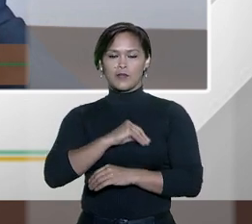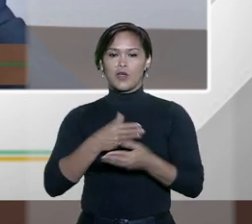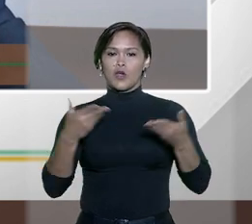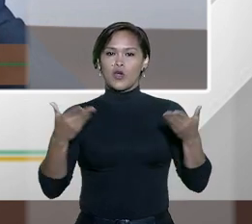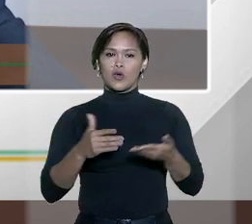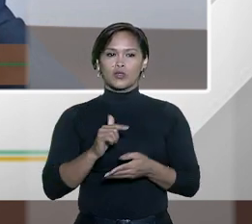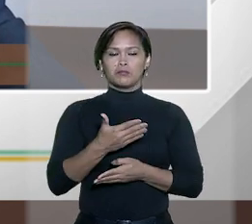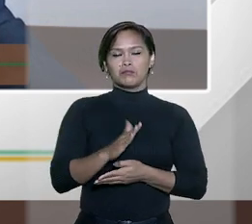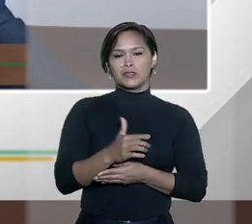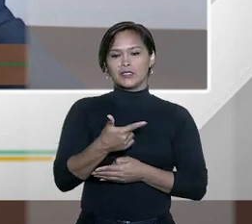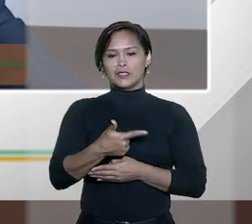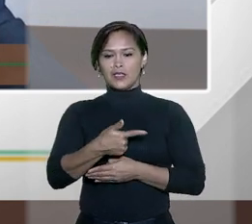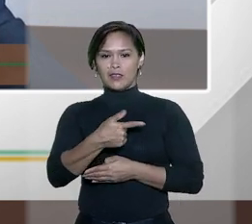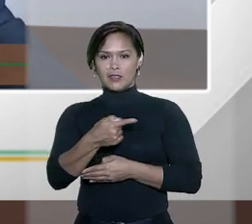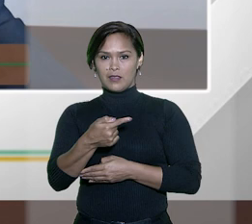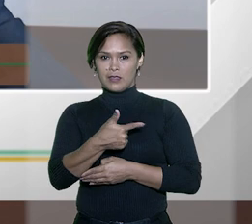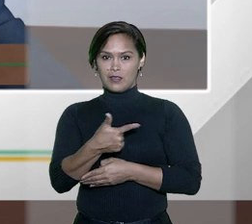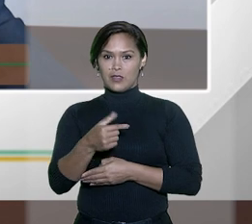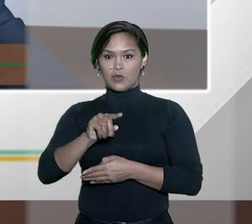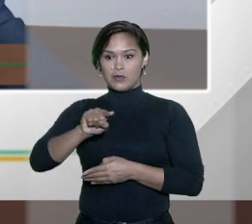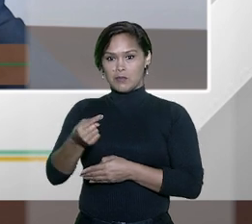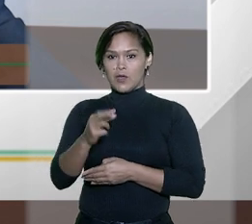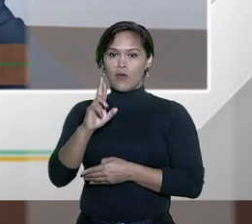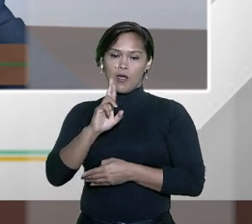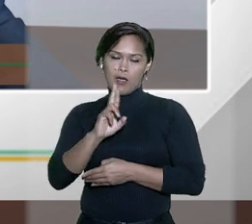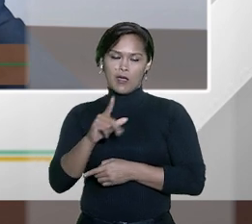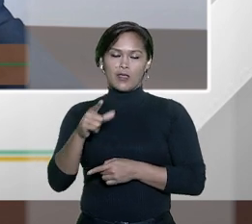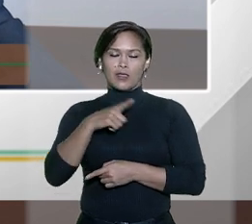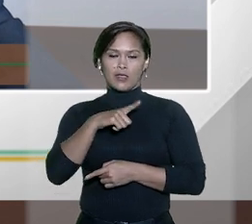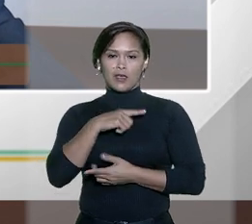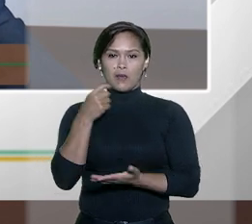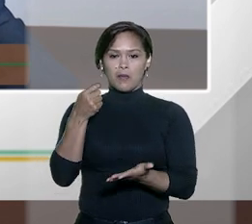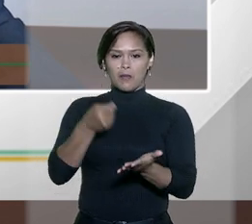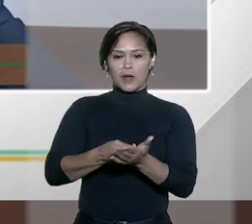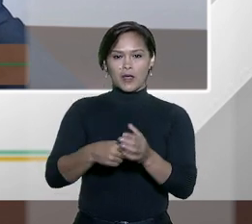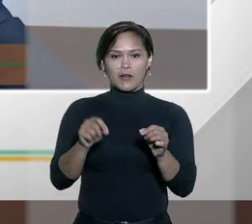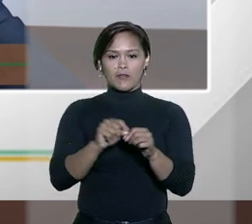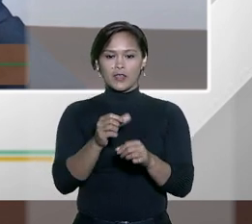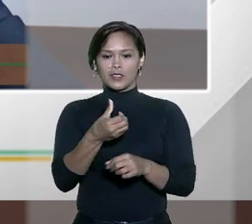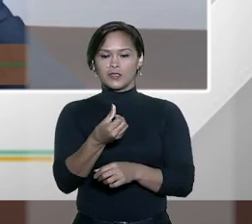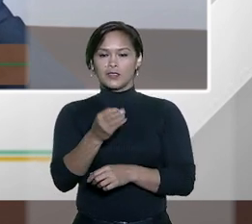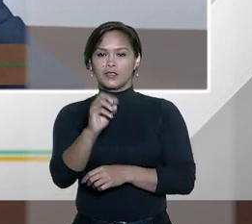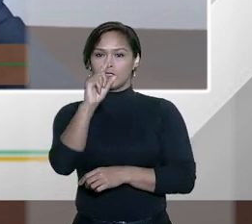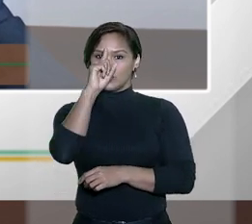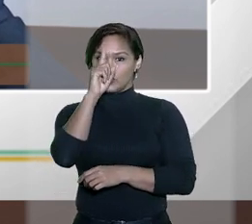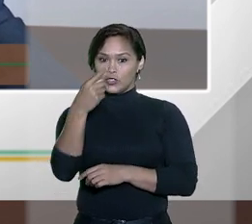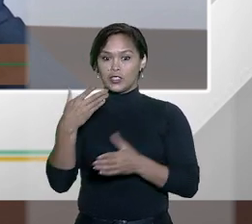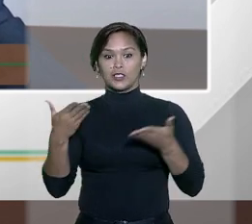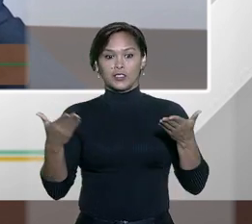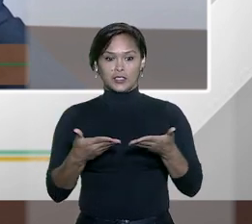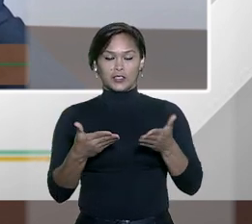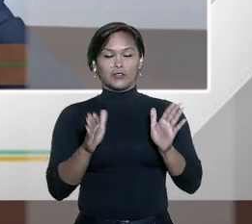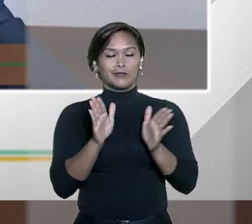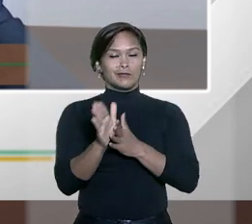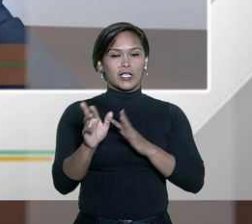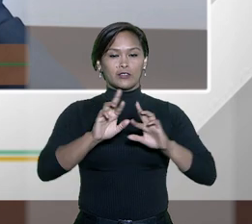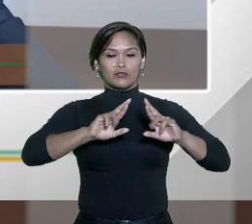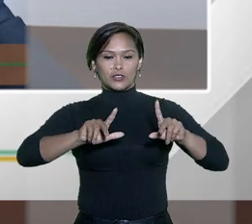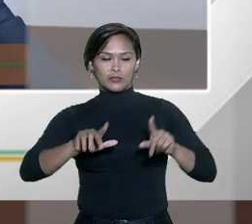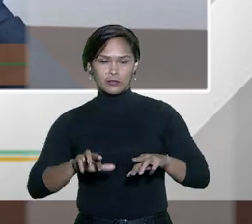hoje por volta de R$ 72 mil, nós temos um pagamento feito em 60 dias. Então já foge,